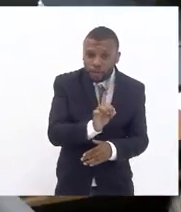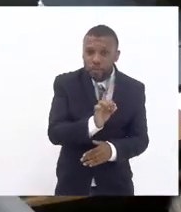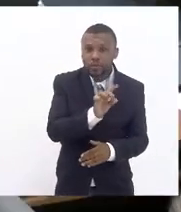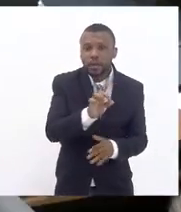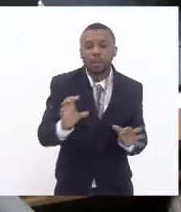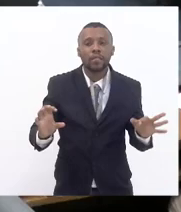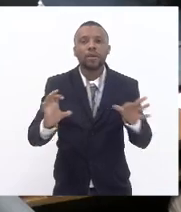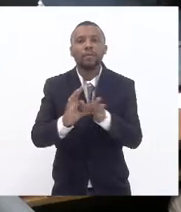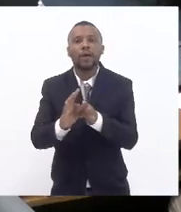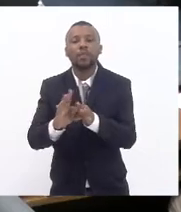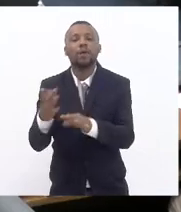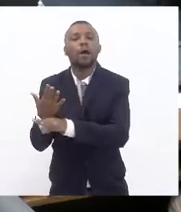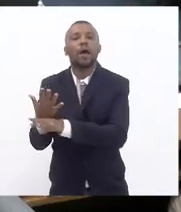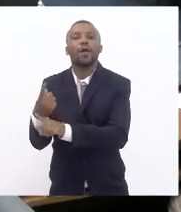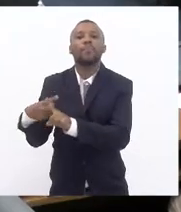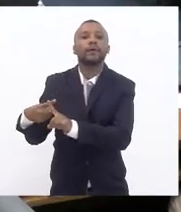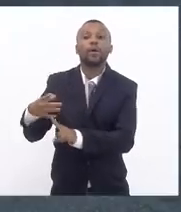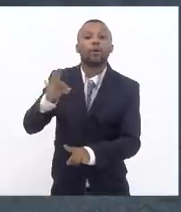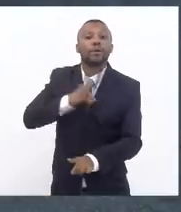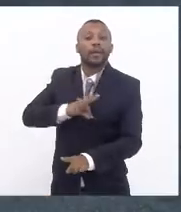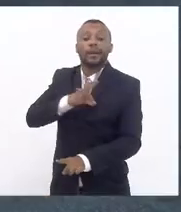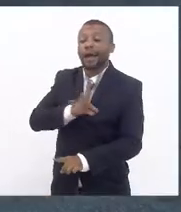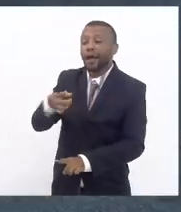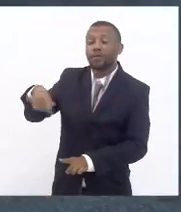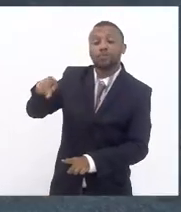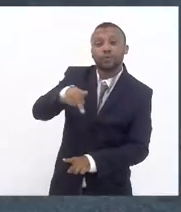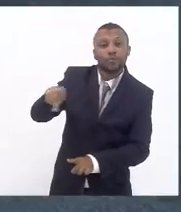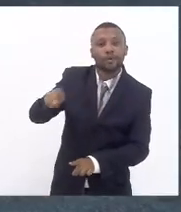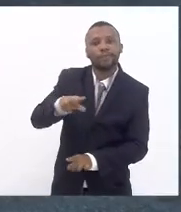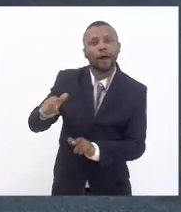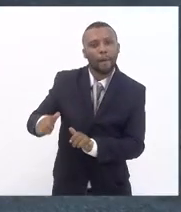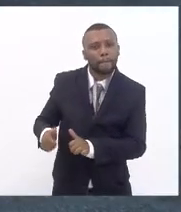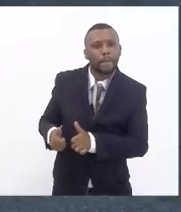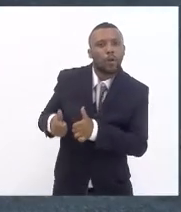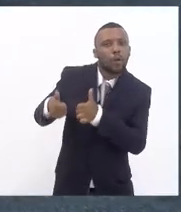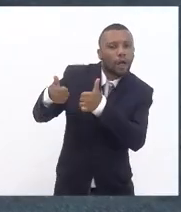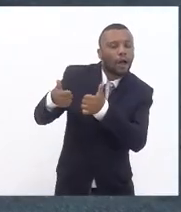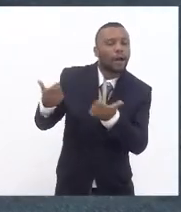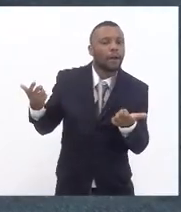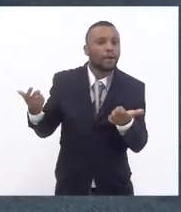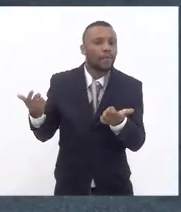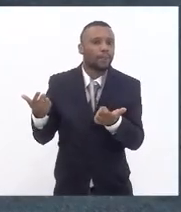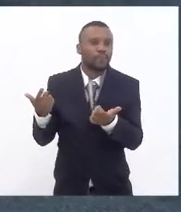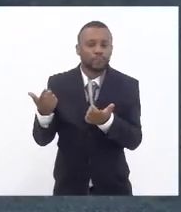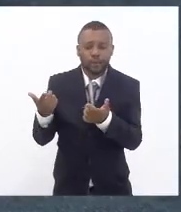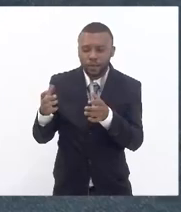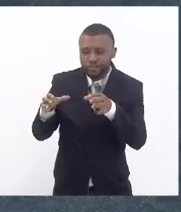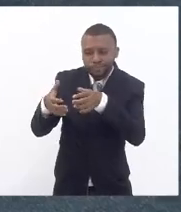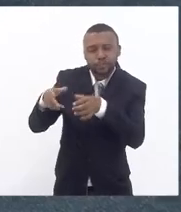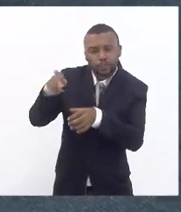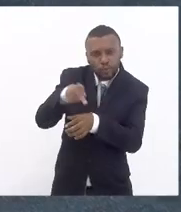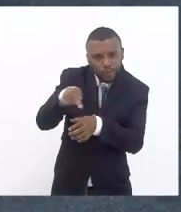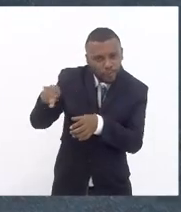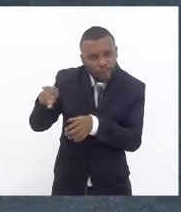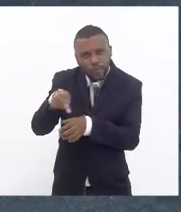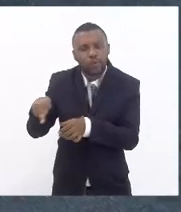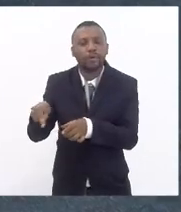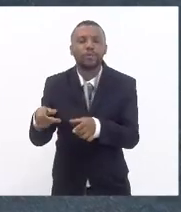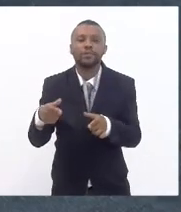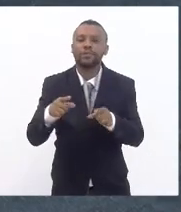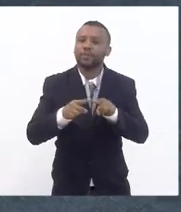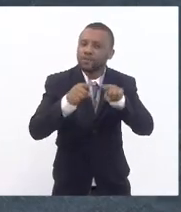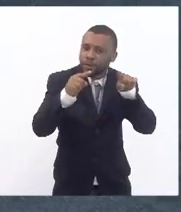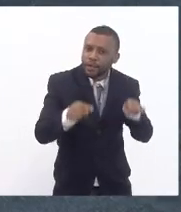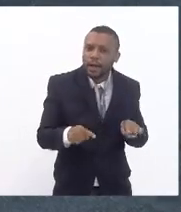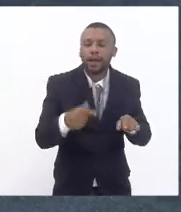vocês vai melhorar e muito. Não só o salário dos professores, como do corpo docente, e também dos trabalhadores. Que